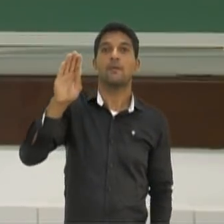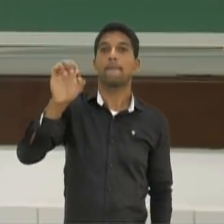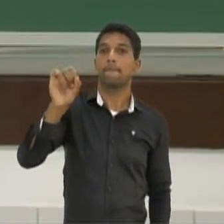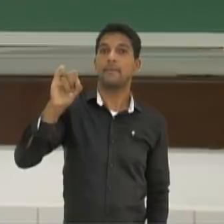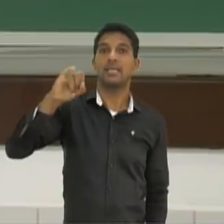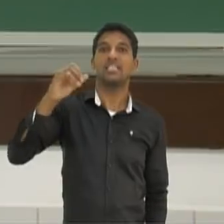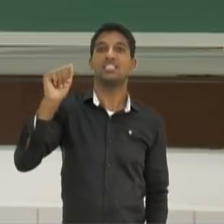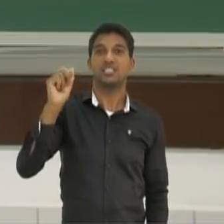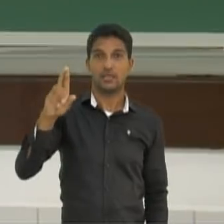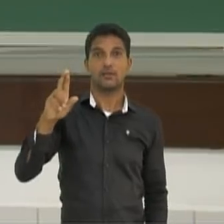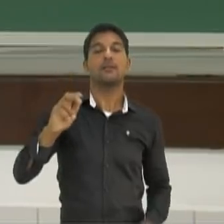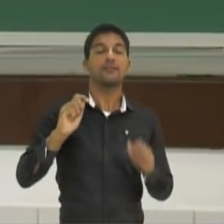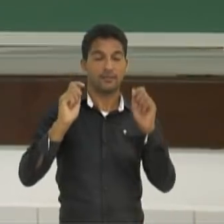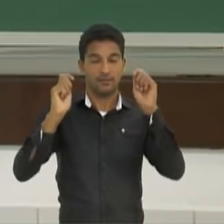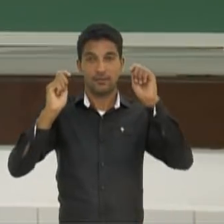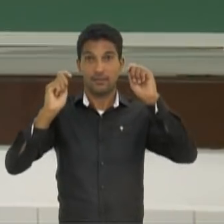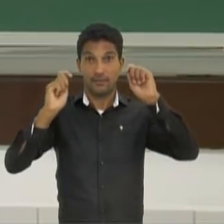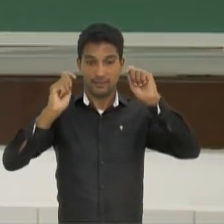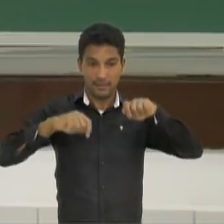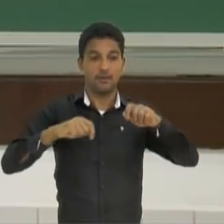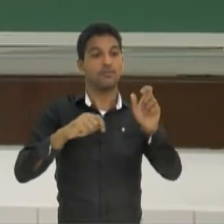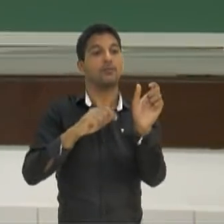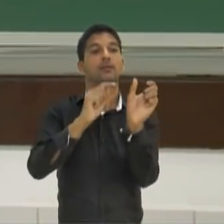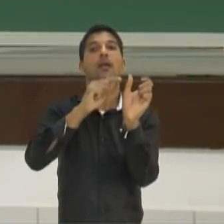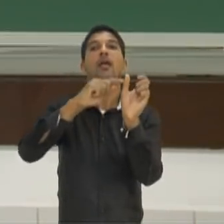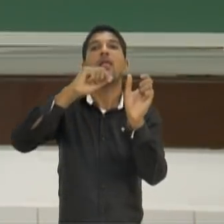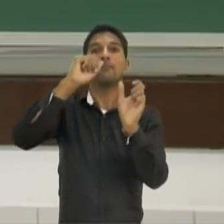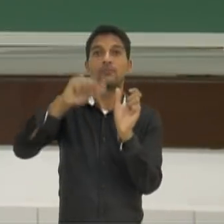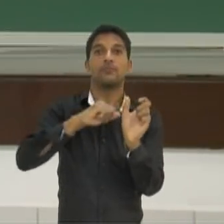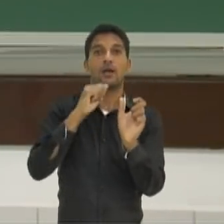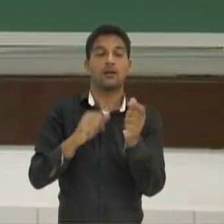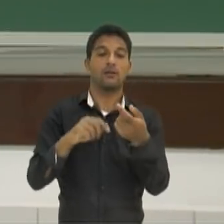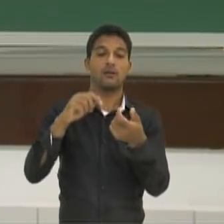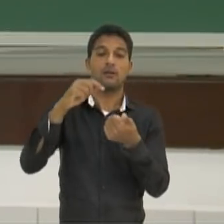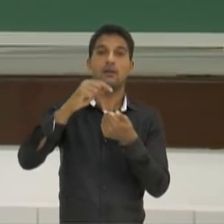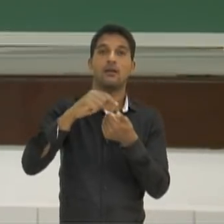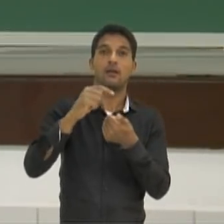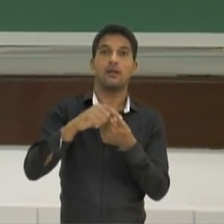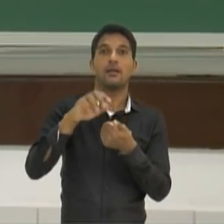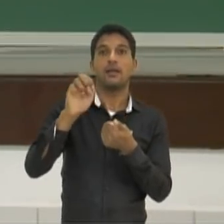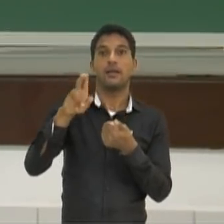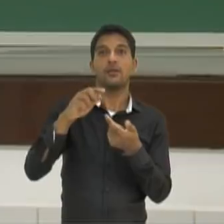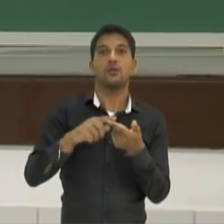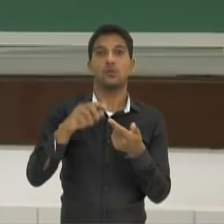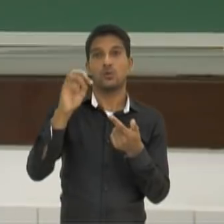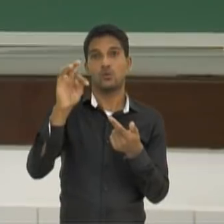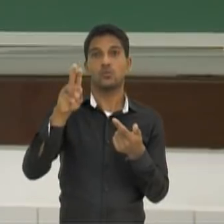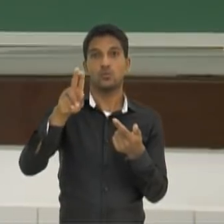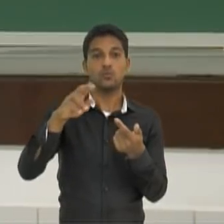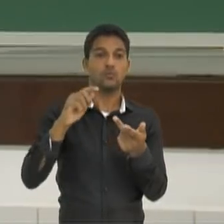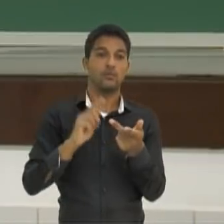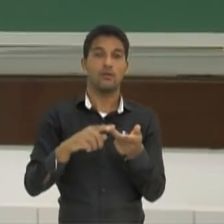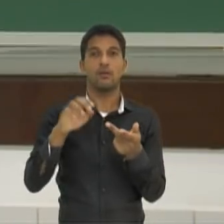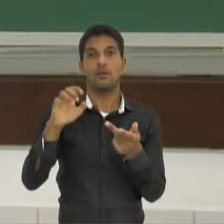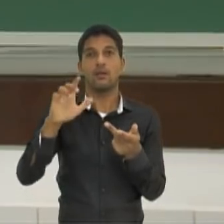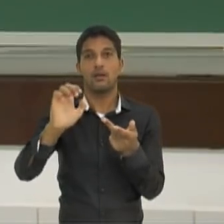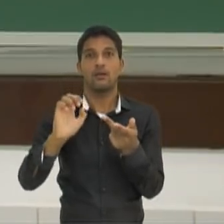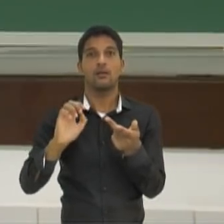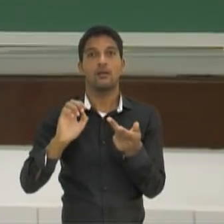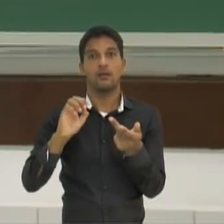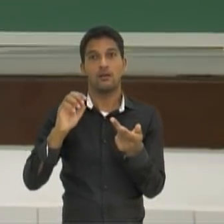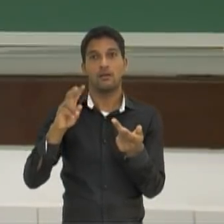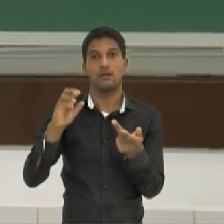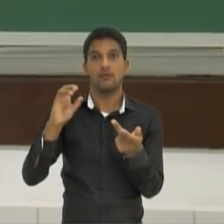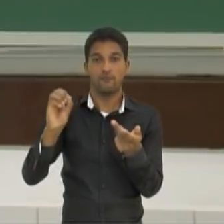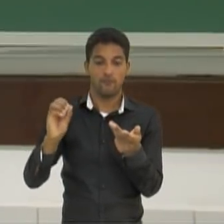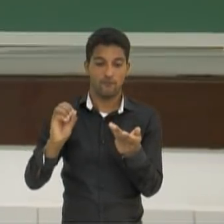conjugar, né? Eu faço as flexões verbais no presente, no passado, no futuro, né? Eu no passado eu beijei, tu beijaste, ele beijou,